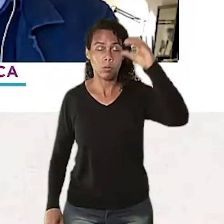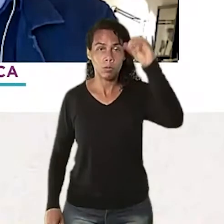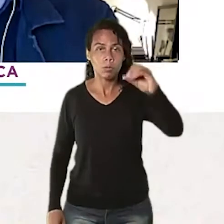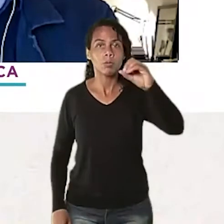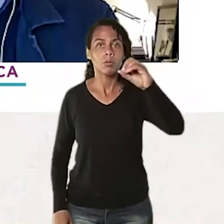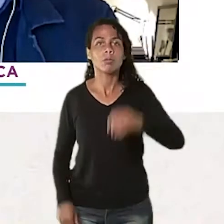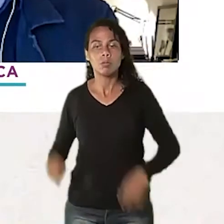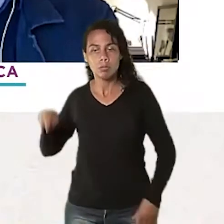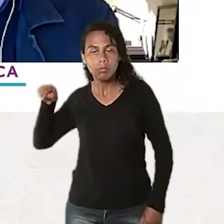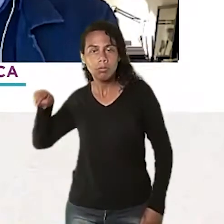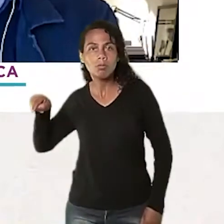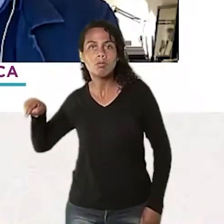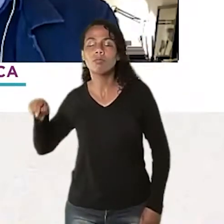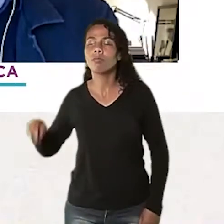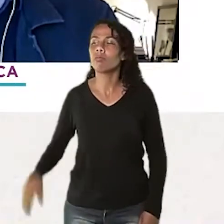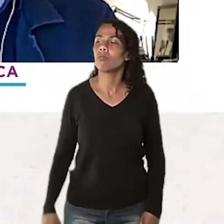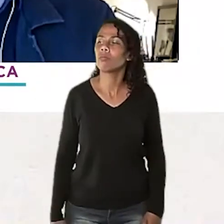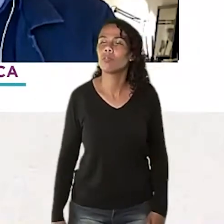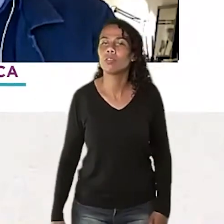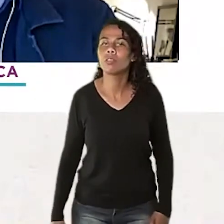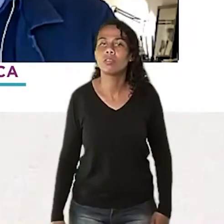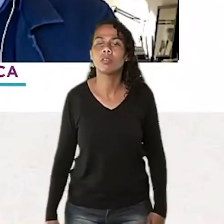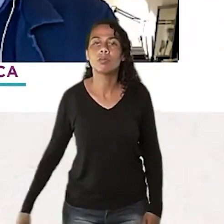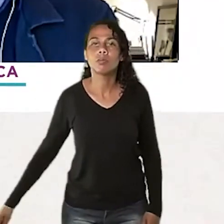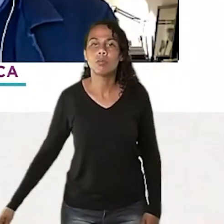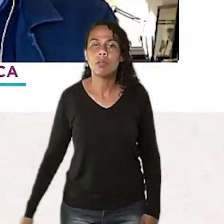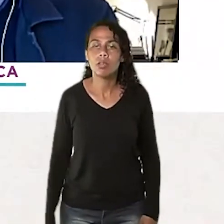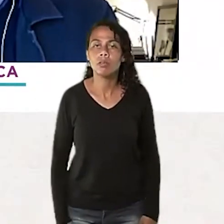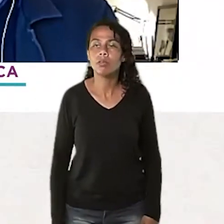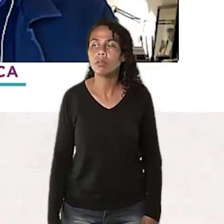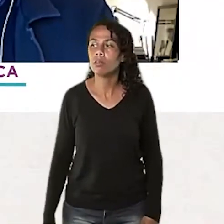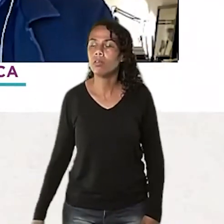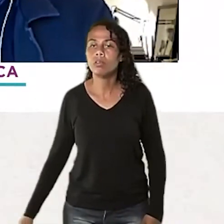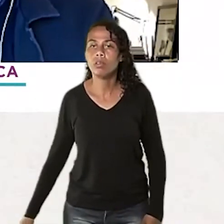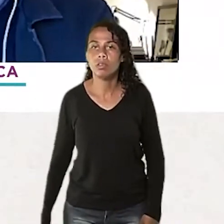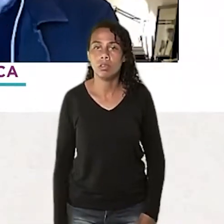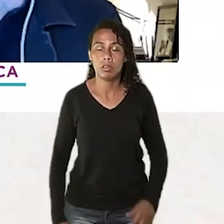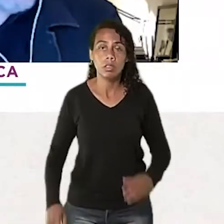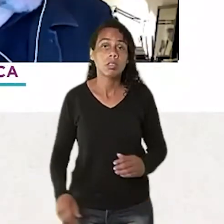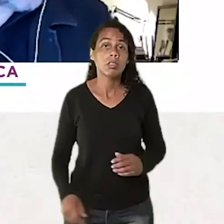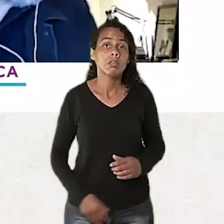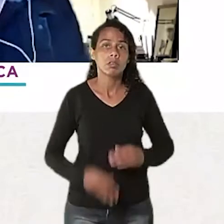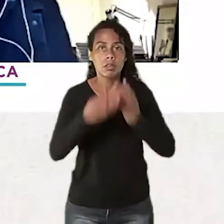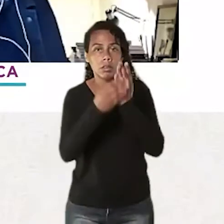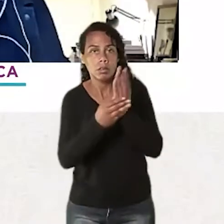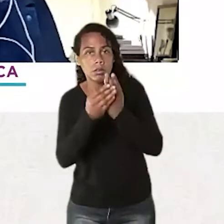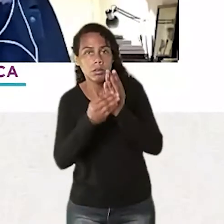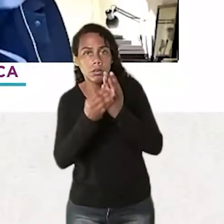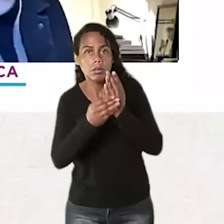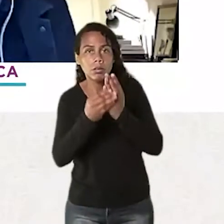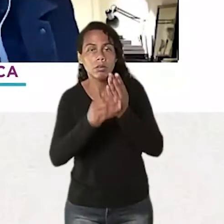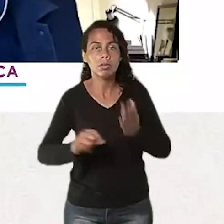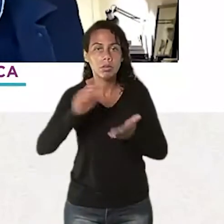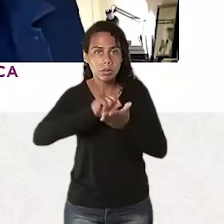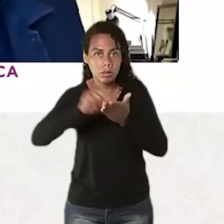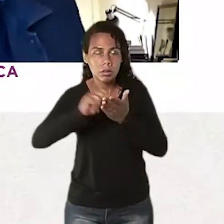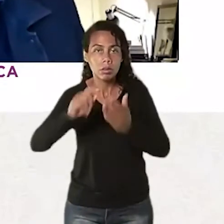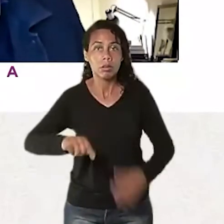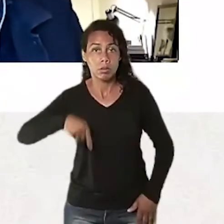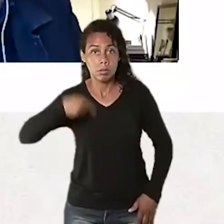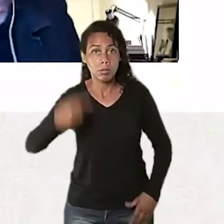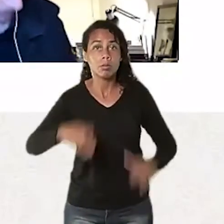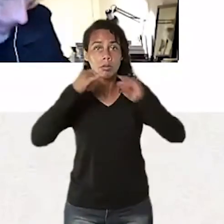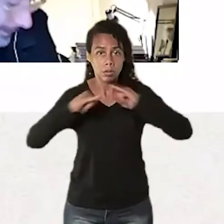o livro ainda não está materializado, ainda não está nas livrarias, está chegando. Não, então, mas está aqui, ó, tem umas pilhas